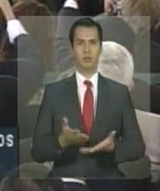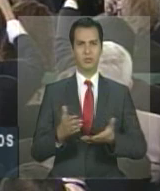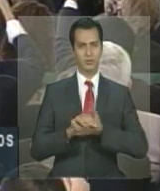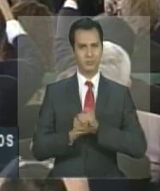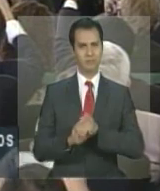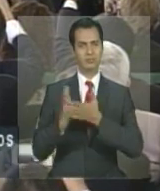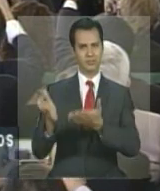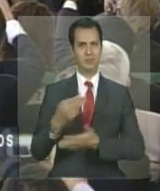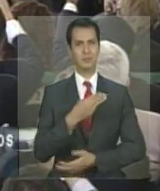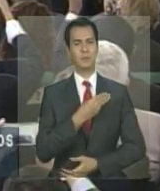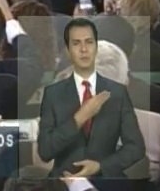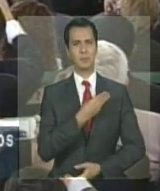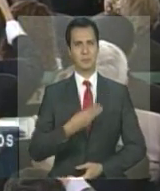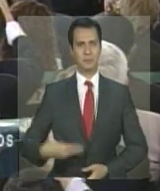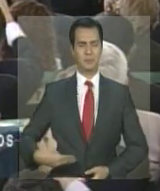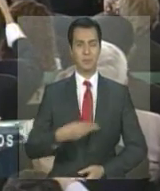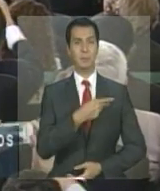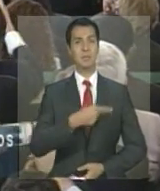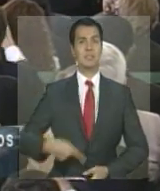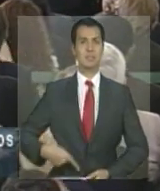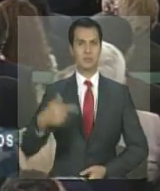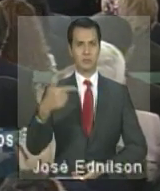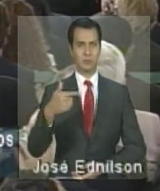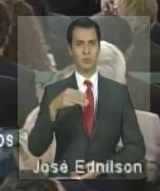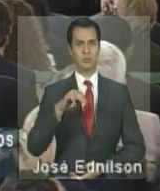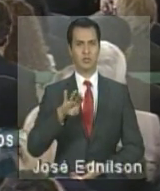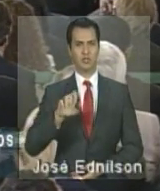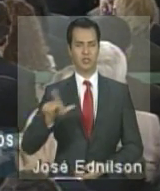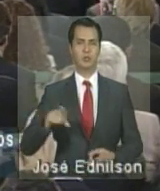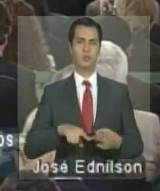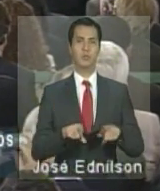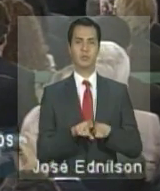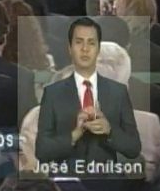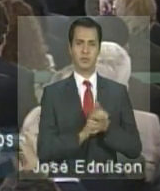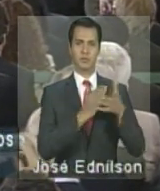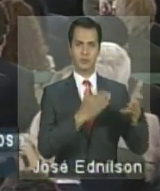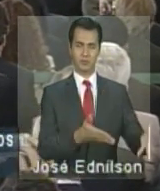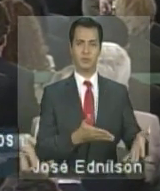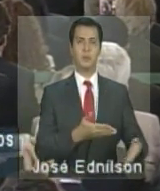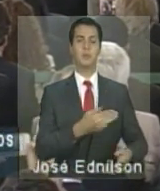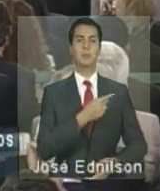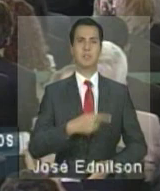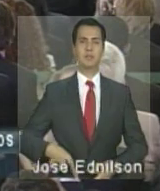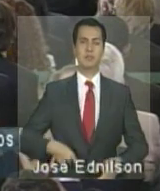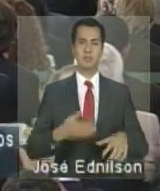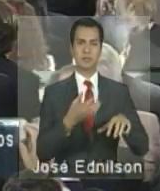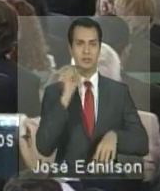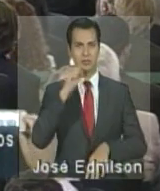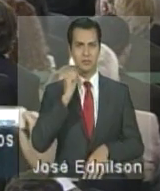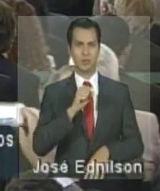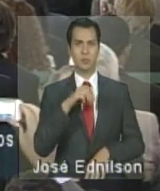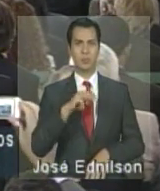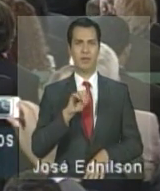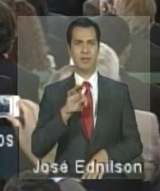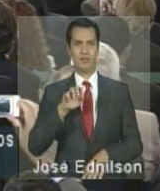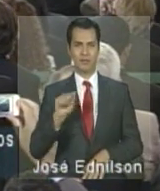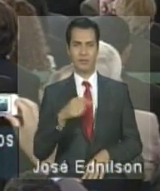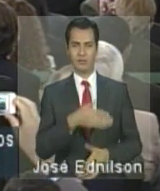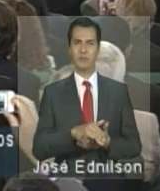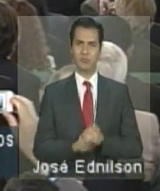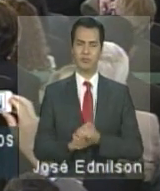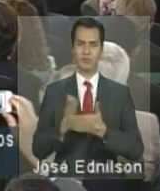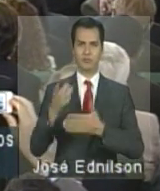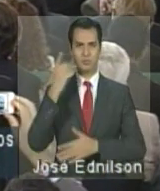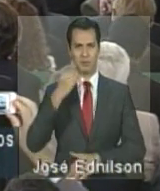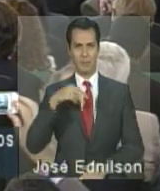República, Michel Temer, a presidenta em exercício do Senado Federal, a senadora Marta Suplicy, deputado Marco